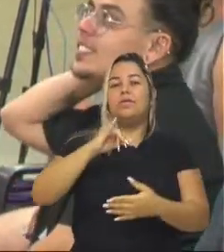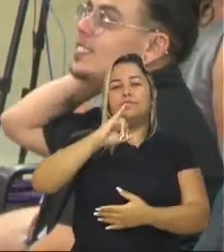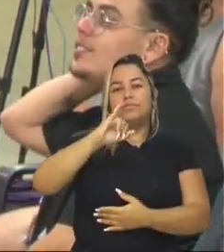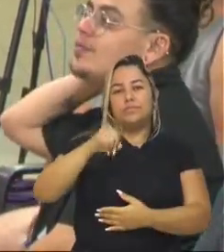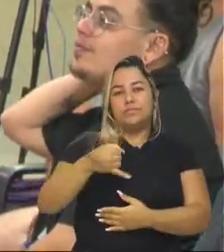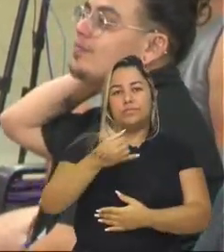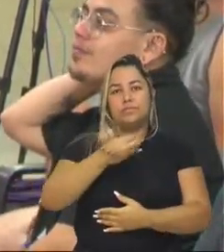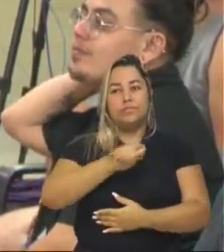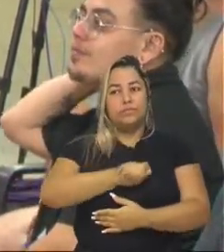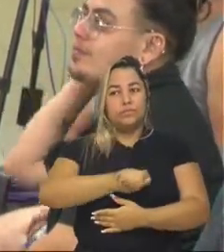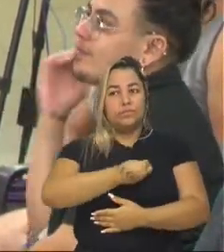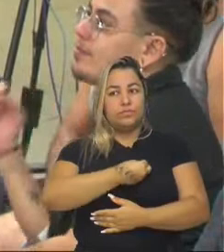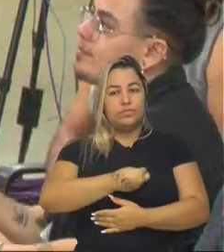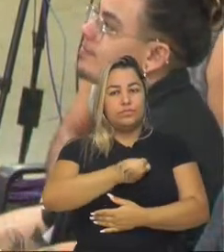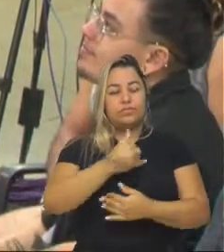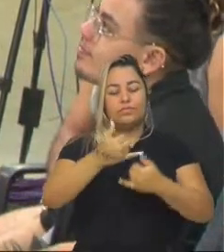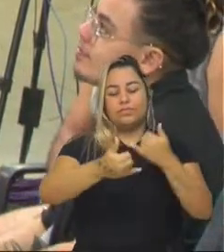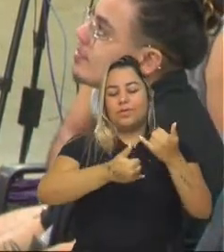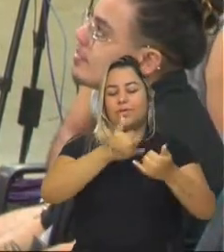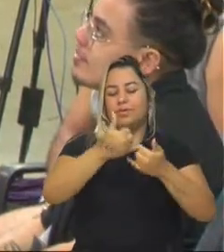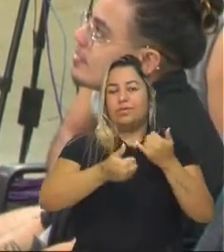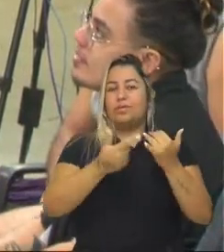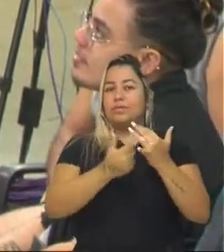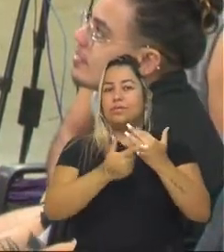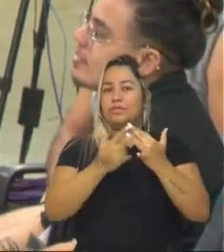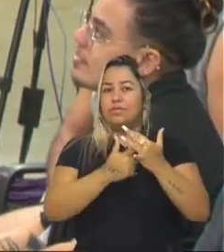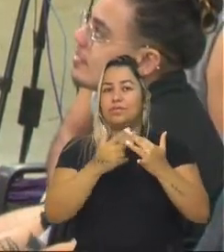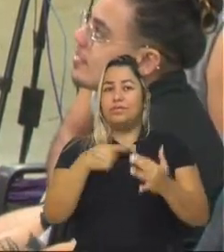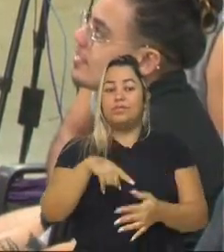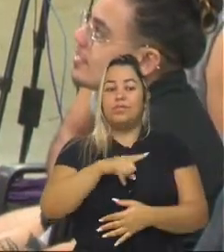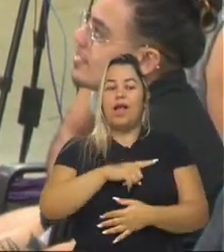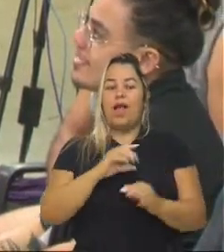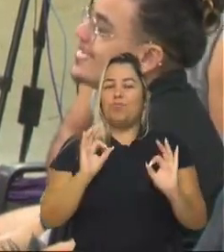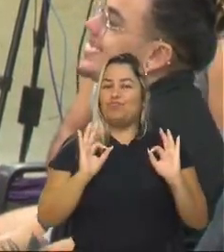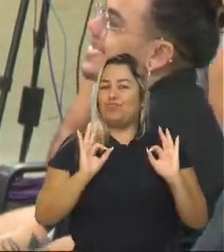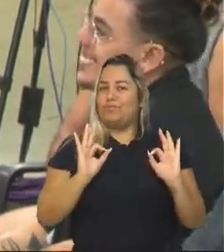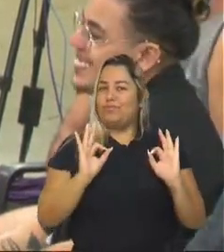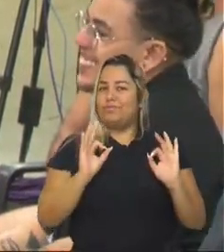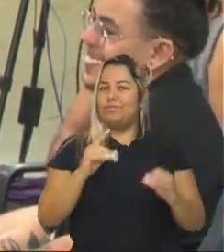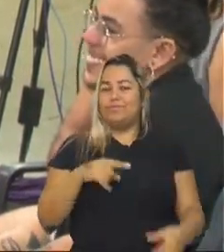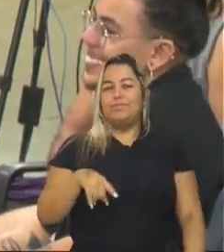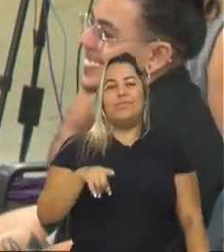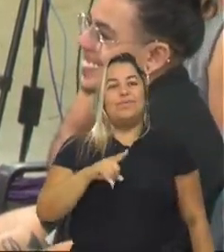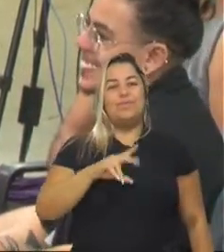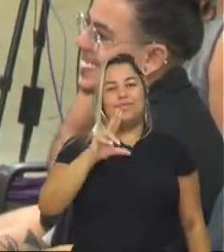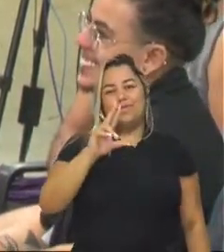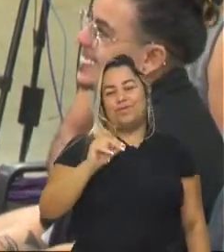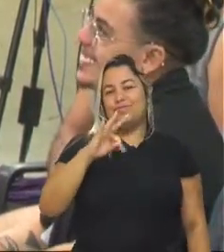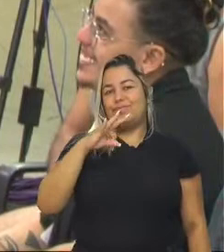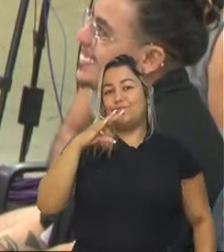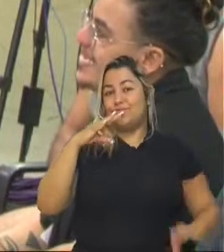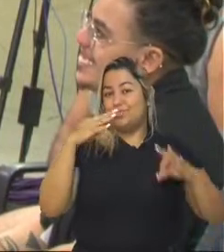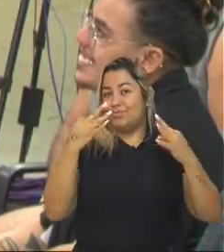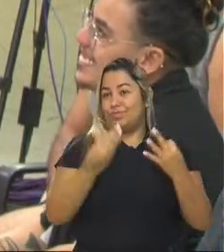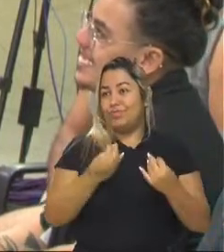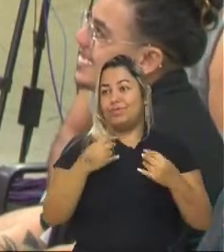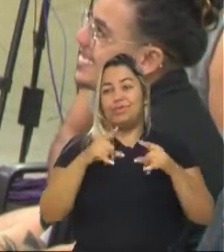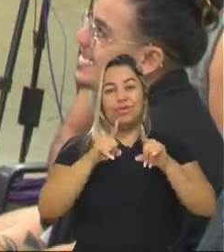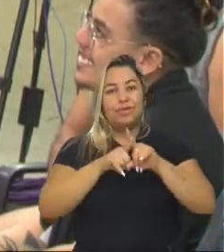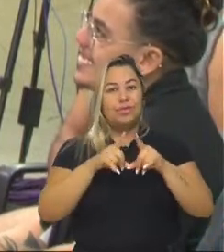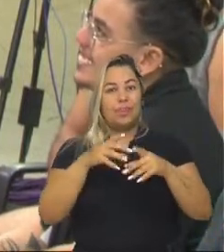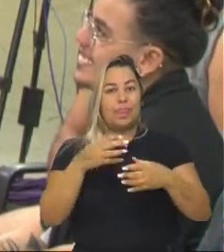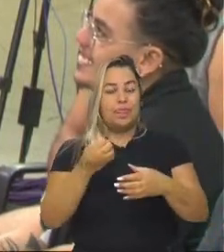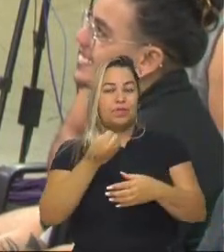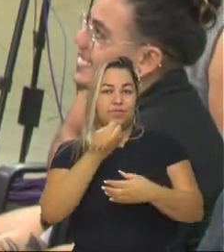né? Assim, a gente tem brincado muito entre nós de como que está sendo muito chique estar aqui. Acho que não é para todo mundo assim, essa sensação de ser